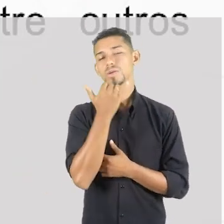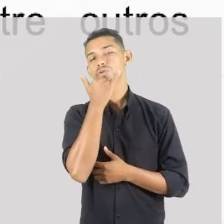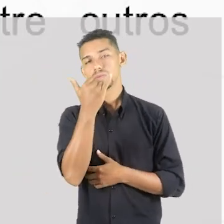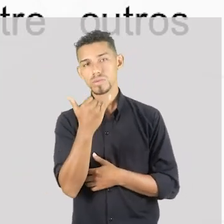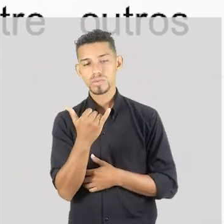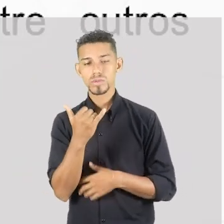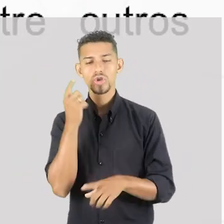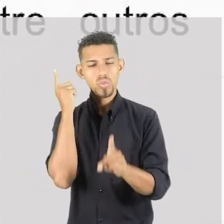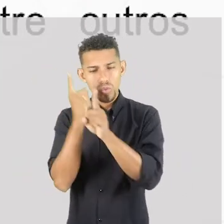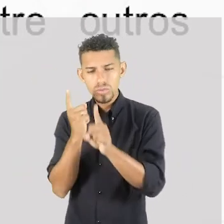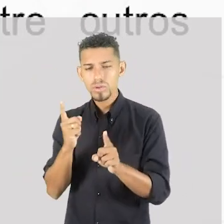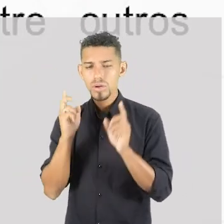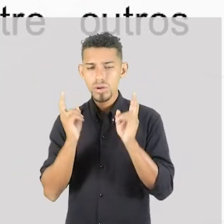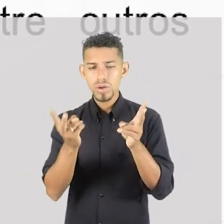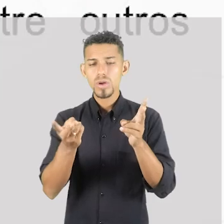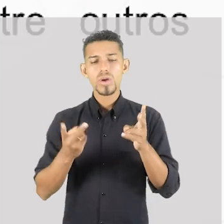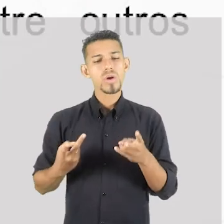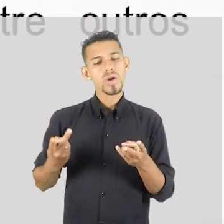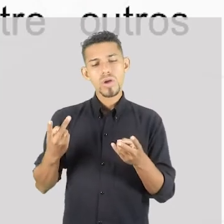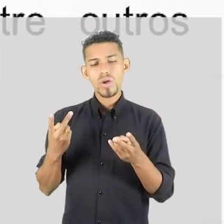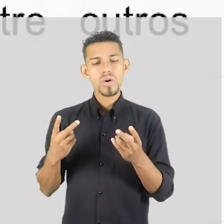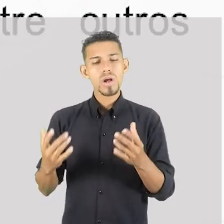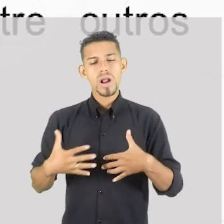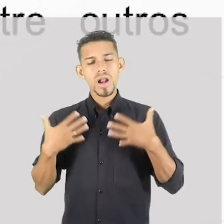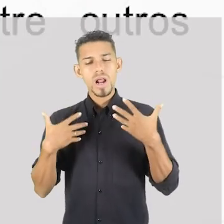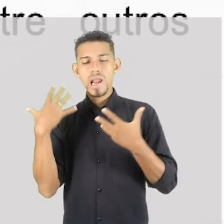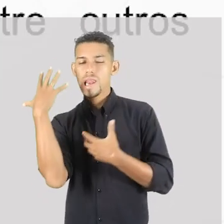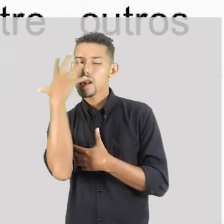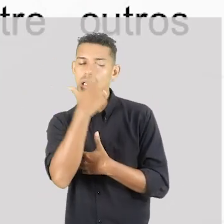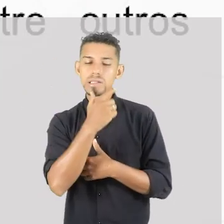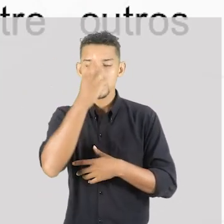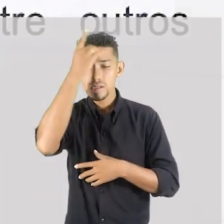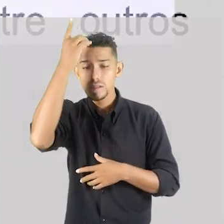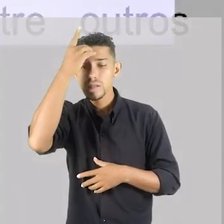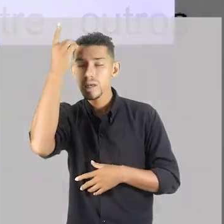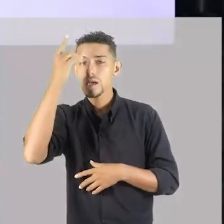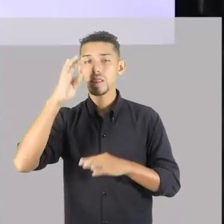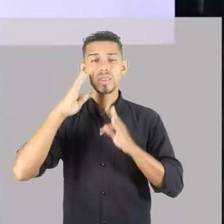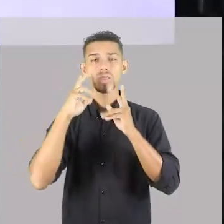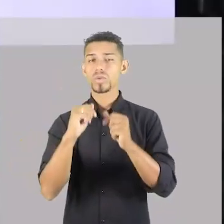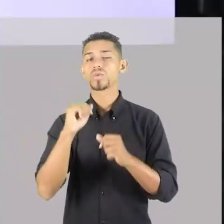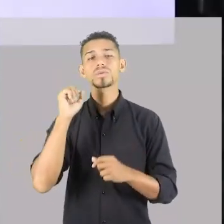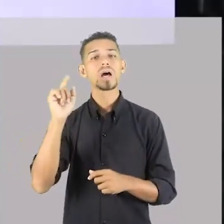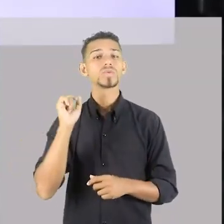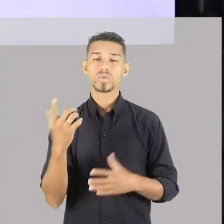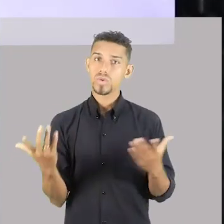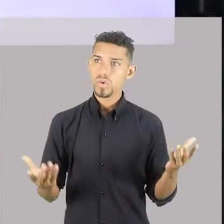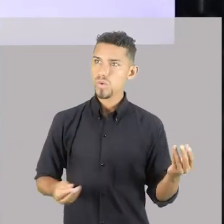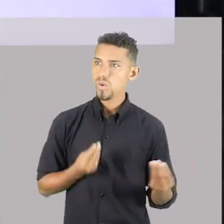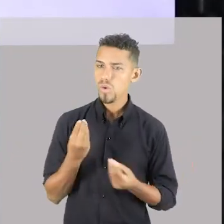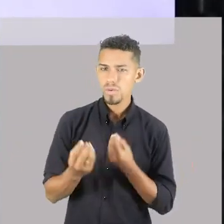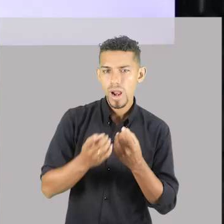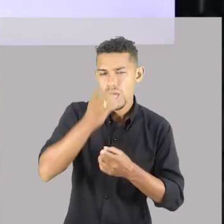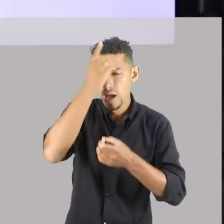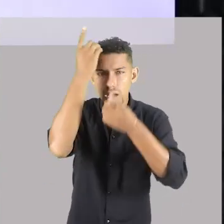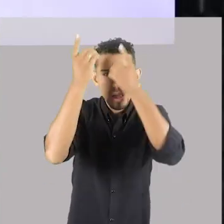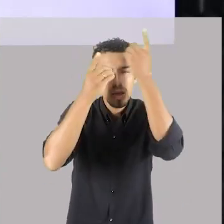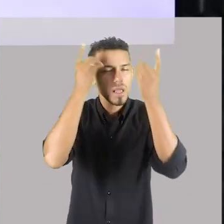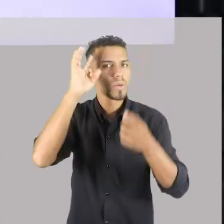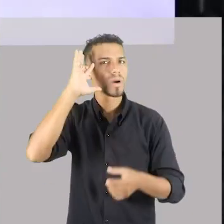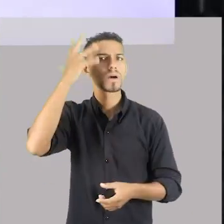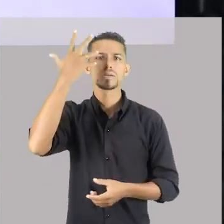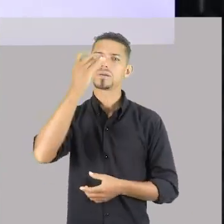certo? Encontrando-a sempre com igual alegria, linda ideia dele toda azul. Olha como ela cria uma situação, e